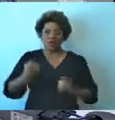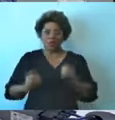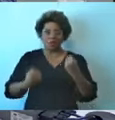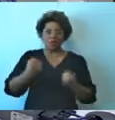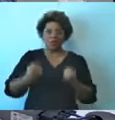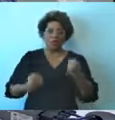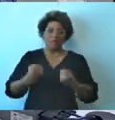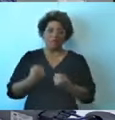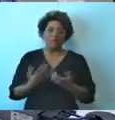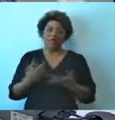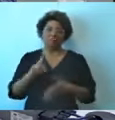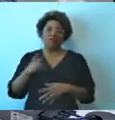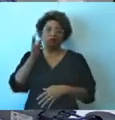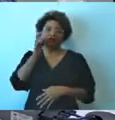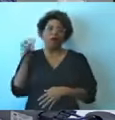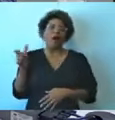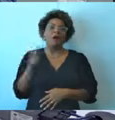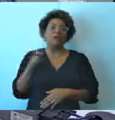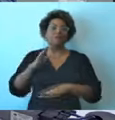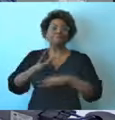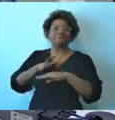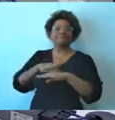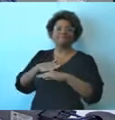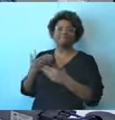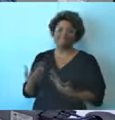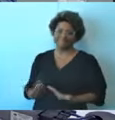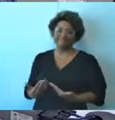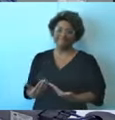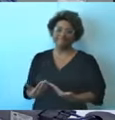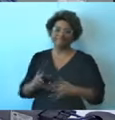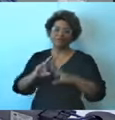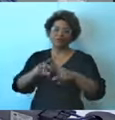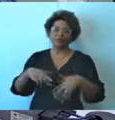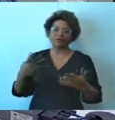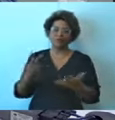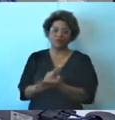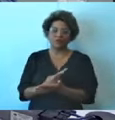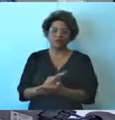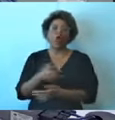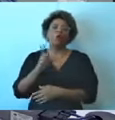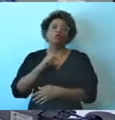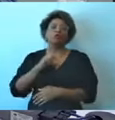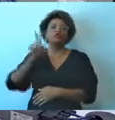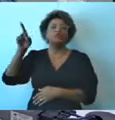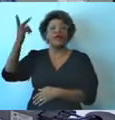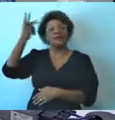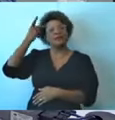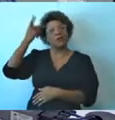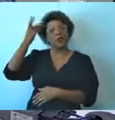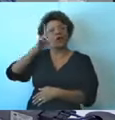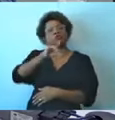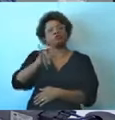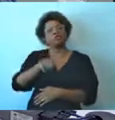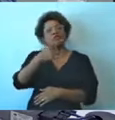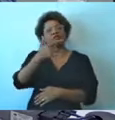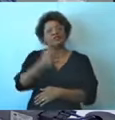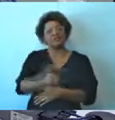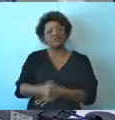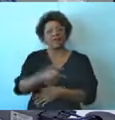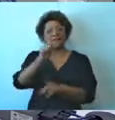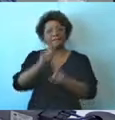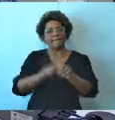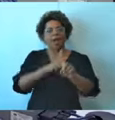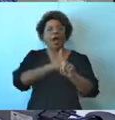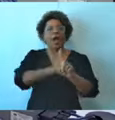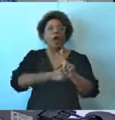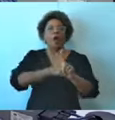não têm na mente ali que aquele espaço é delimitado para as motocicletas. Eu estive em São Paulo no dia 27 de agosto do ano passado e eu